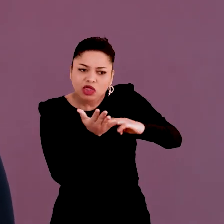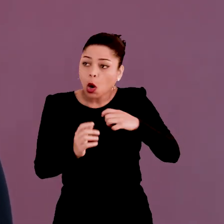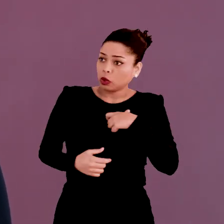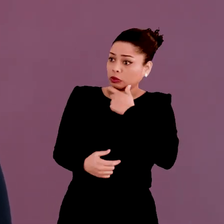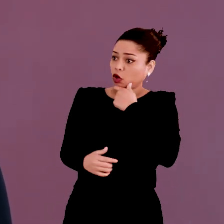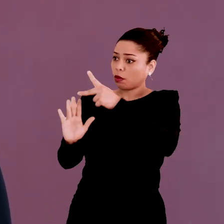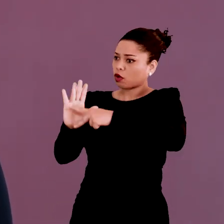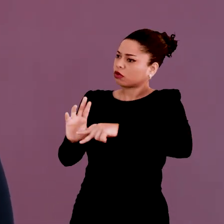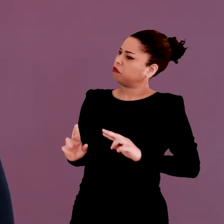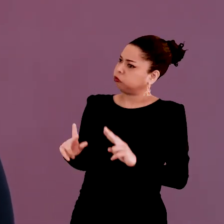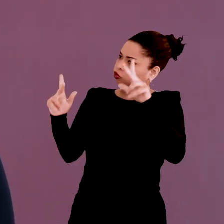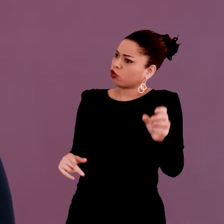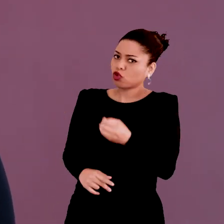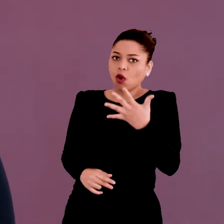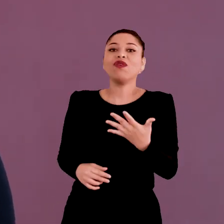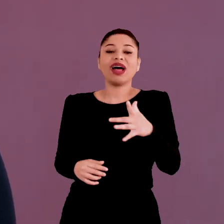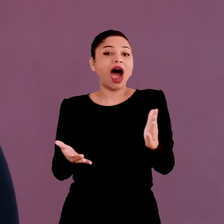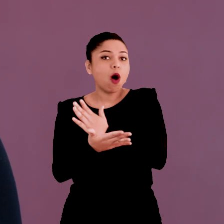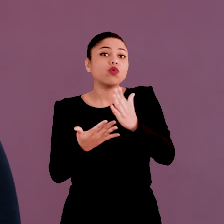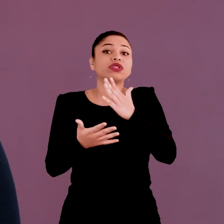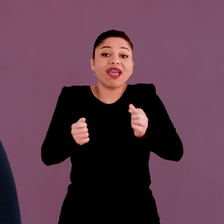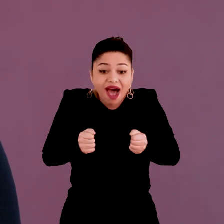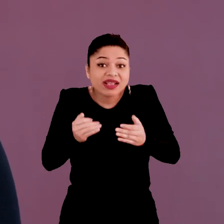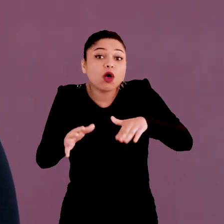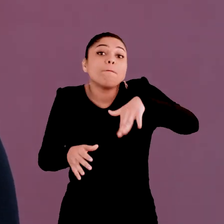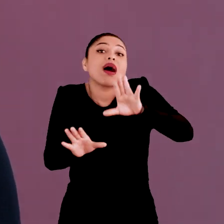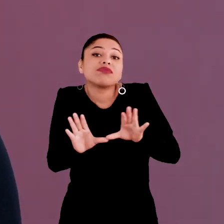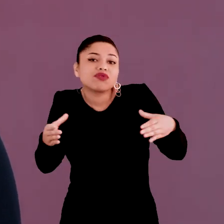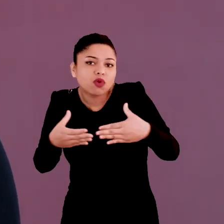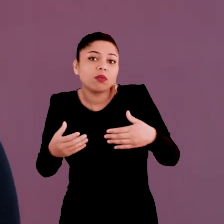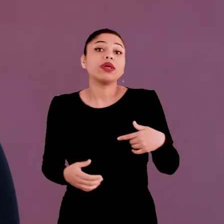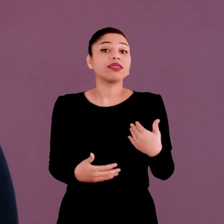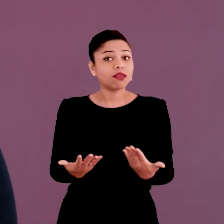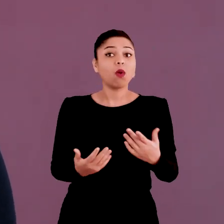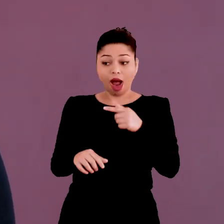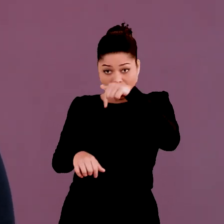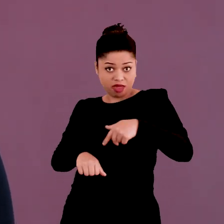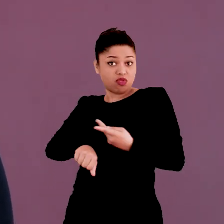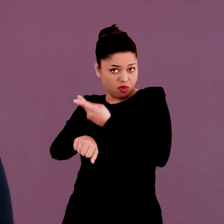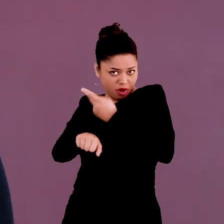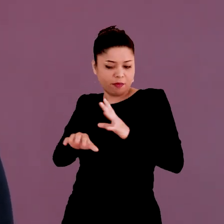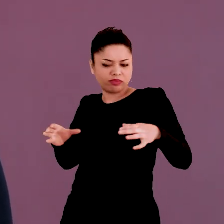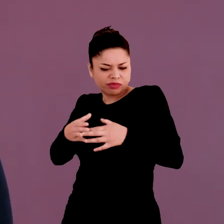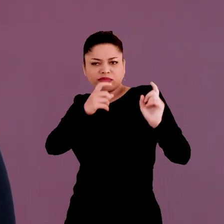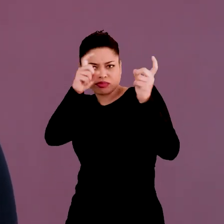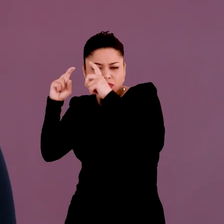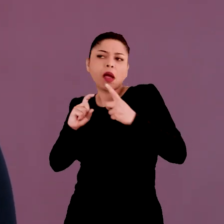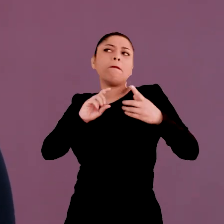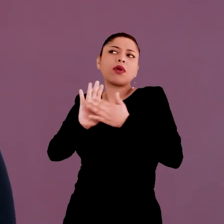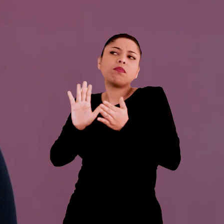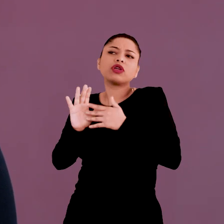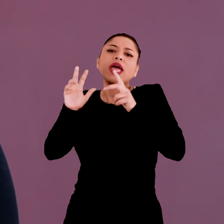vezes a participação da comunidade de maneira mais ativa. Então aqui é uma proposta de discutir, de dialogar e de propor